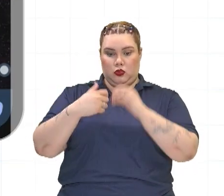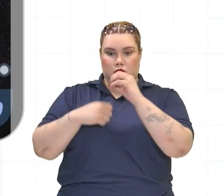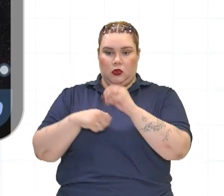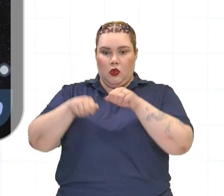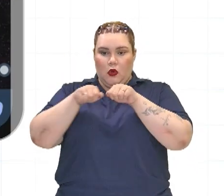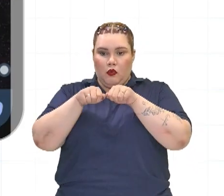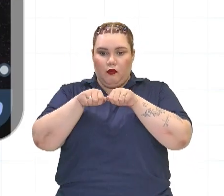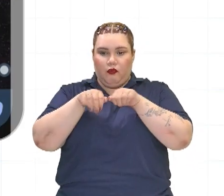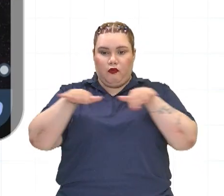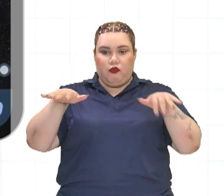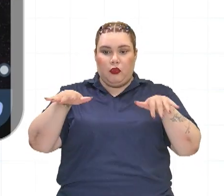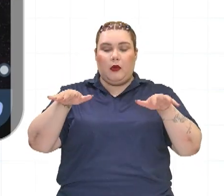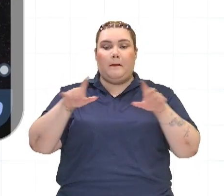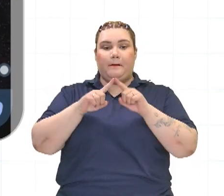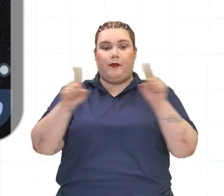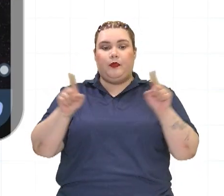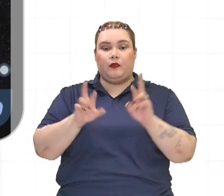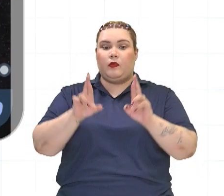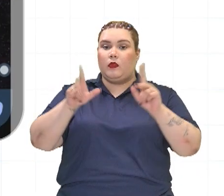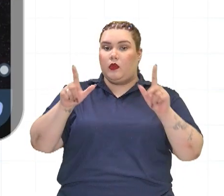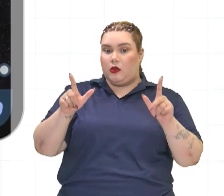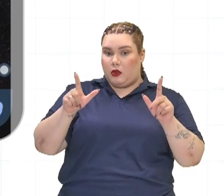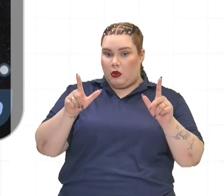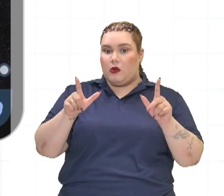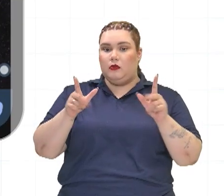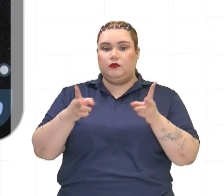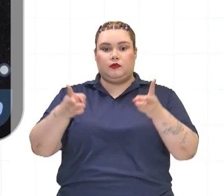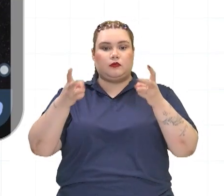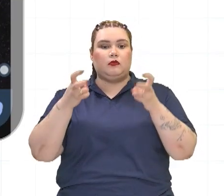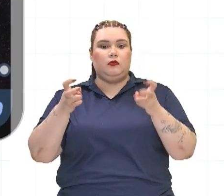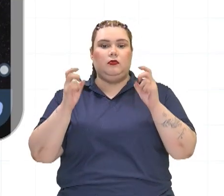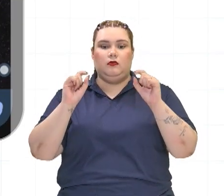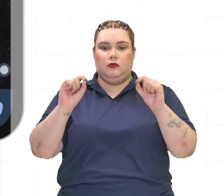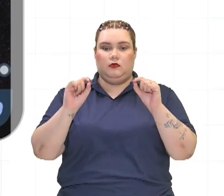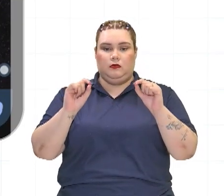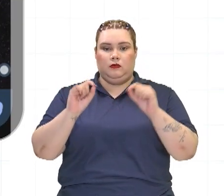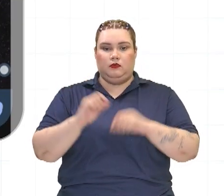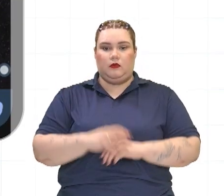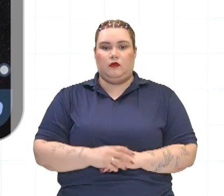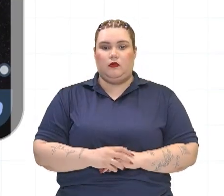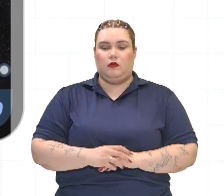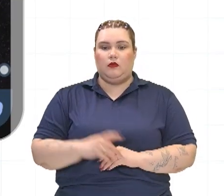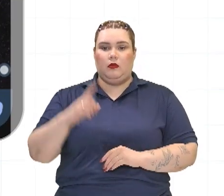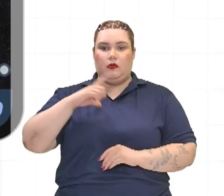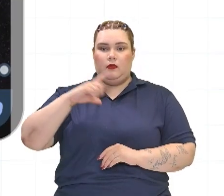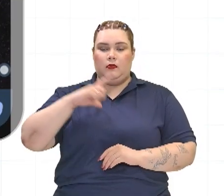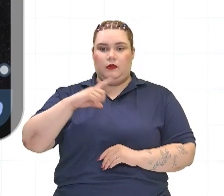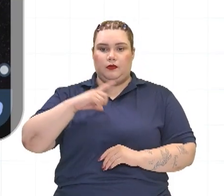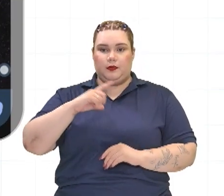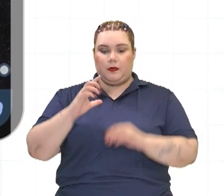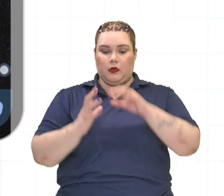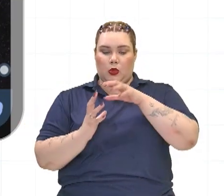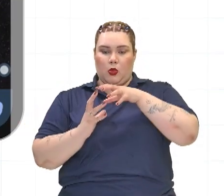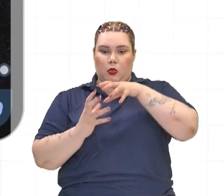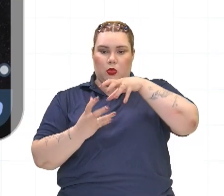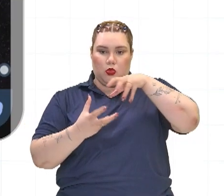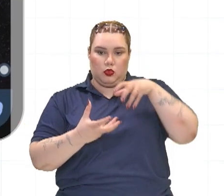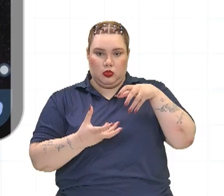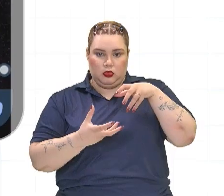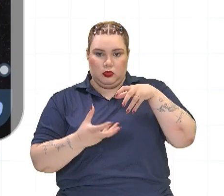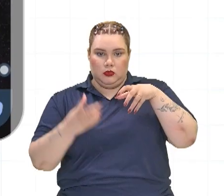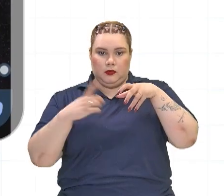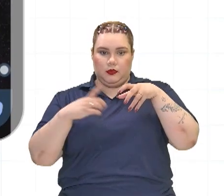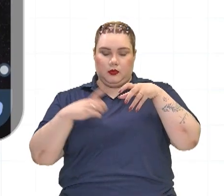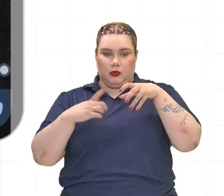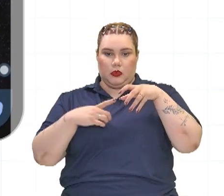maneira diferente, né? Então, percebam que nós temos uma parte do planeta que recebe